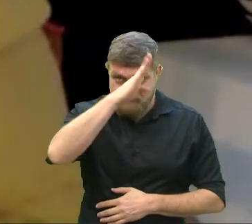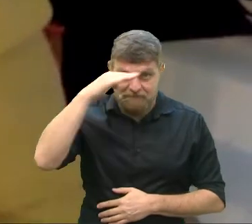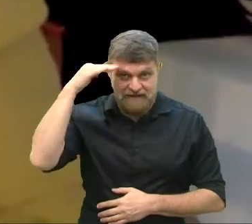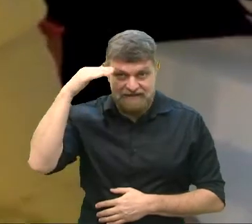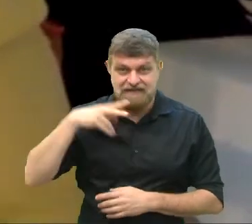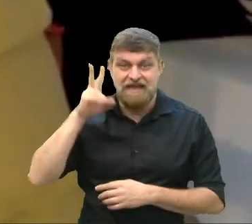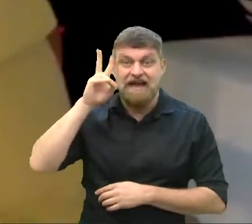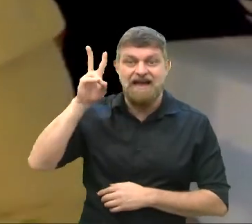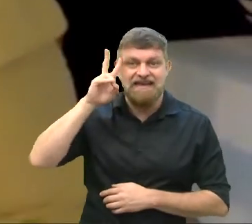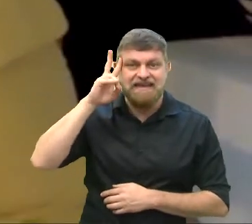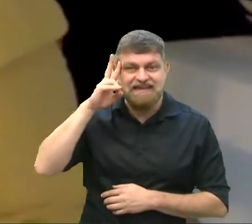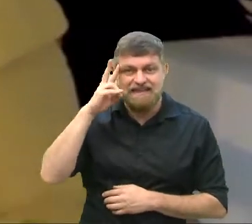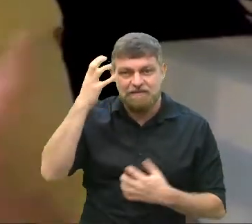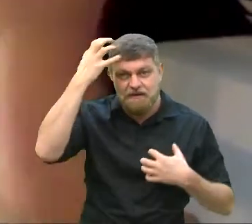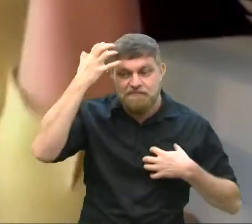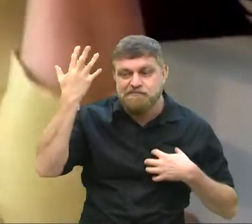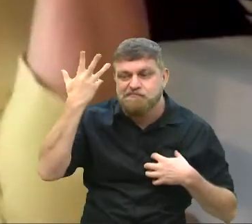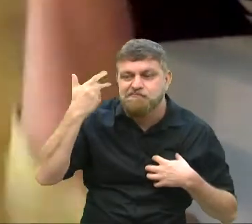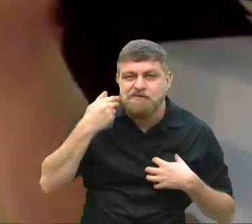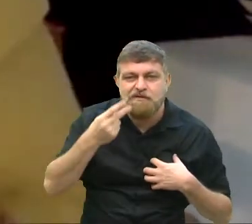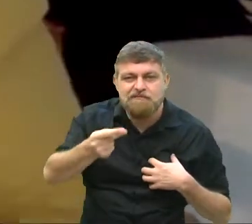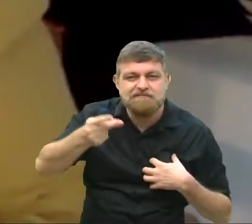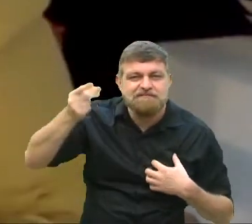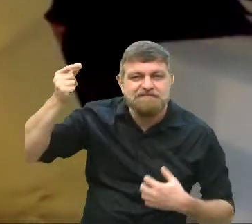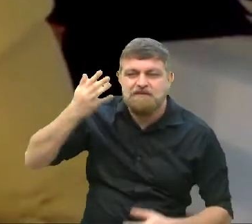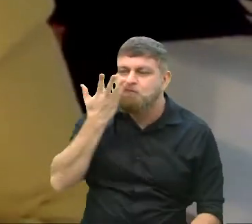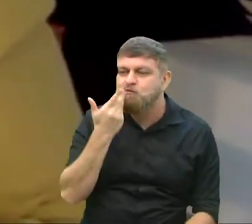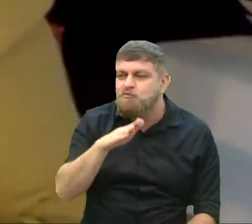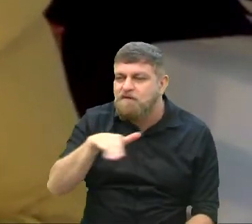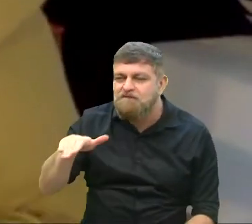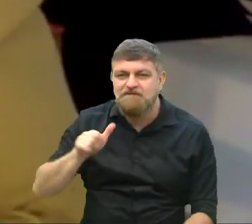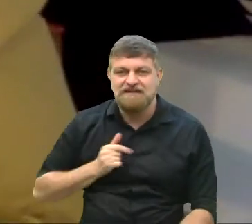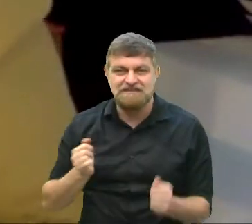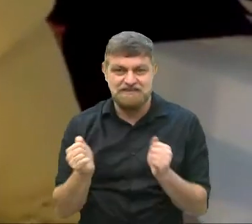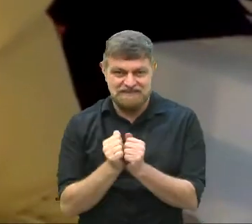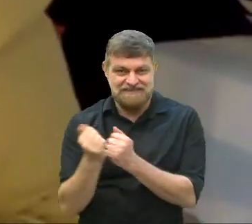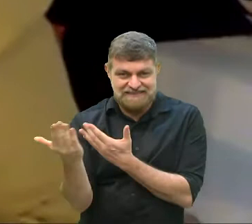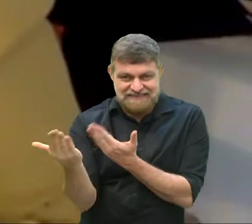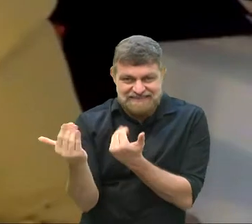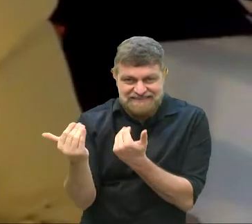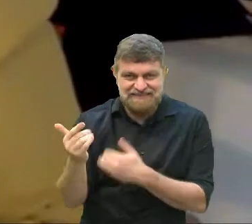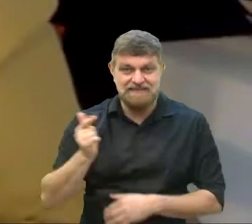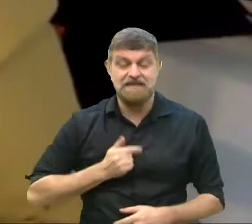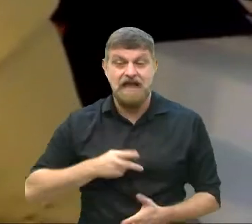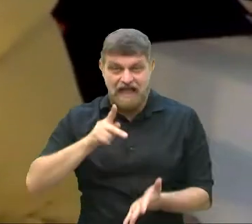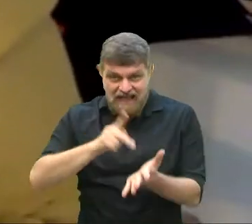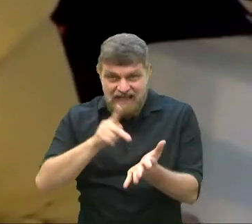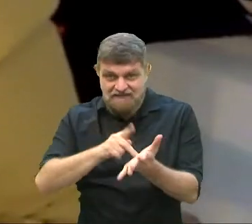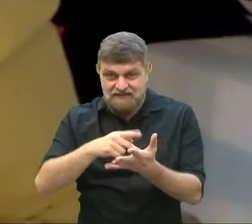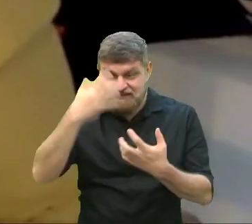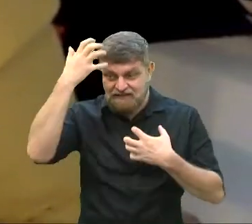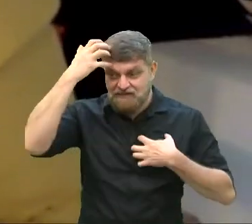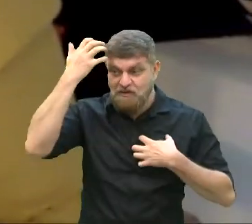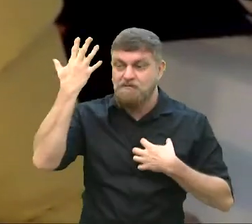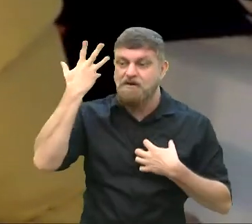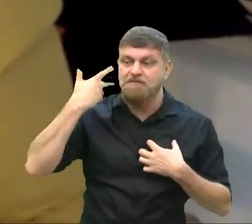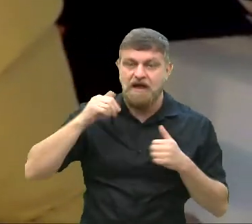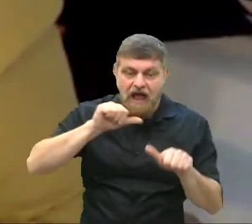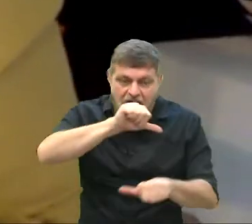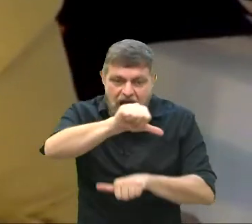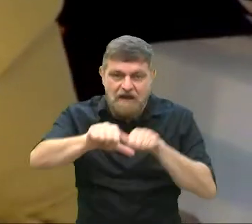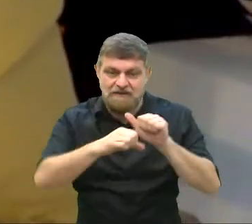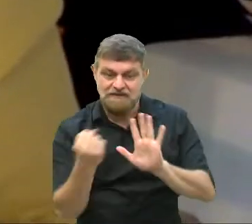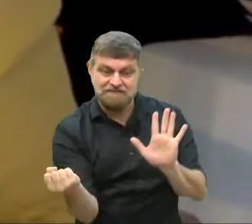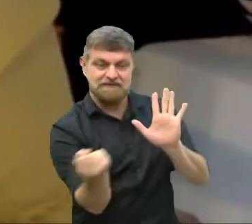que lembra do mico-leão-dourado lá na sua infância e juventude. E, de fato, o mico-leão se transformou numa